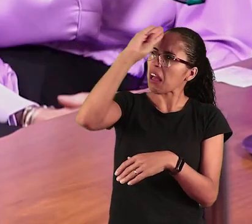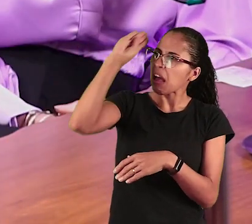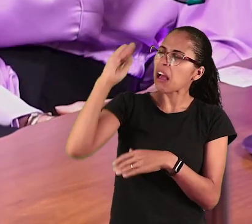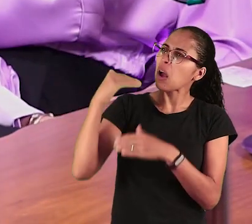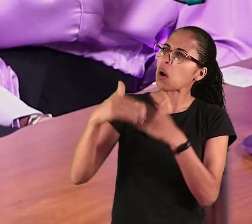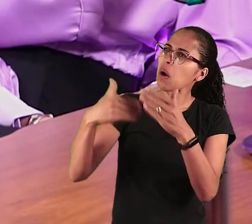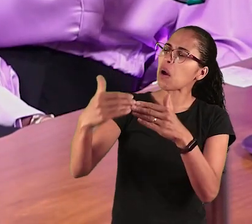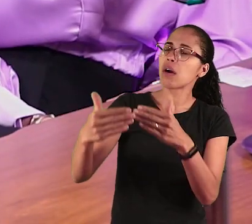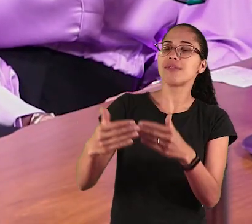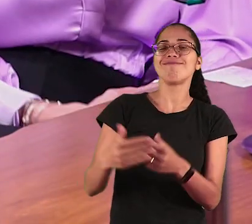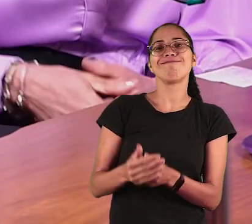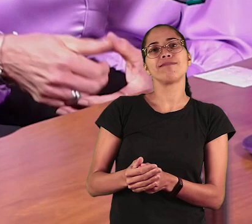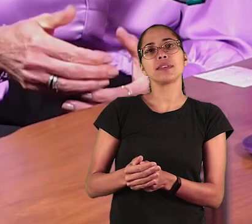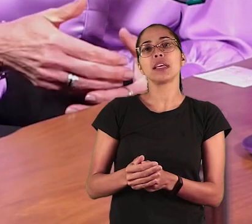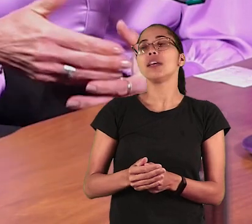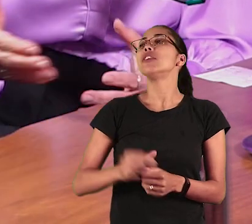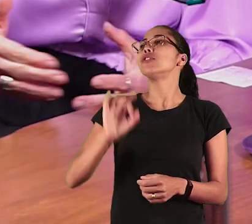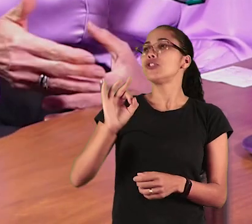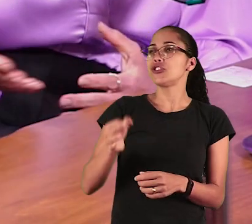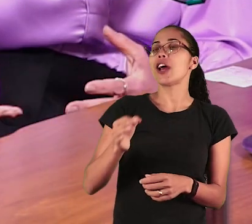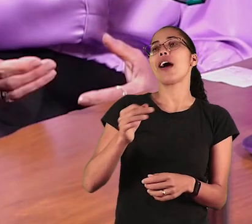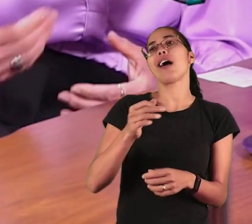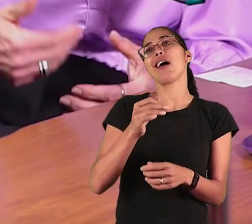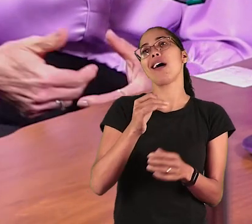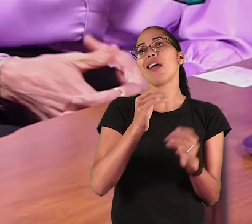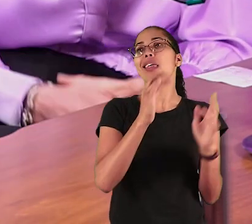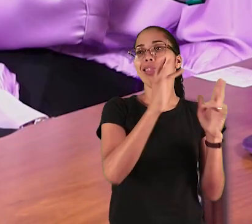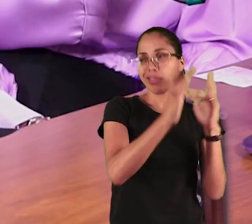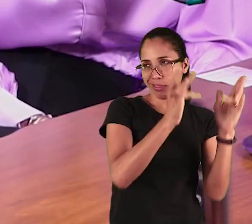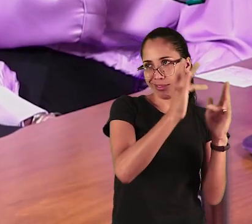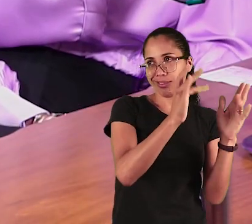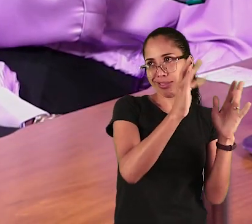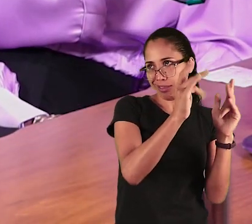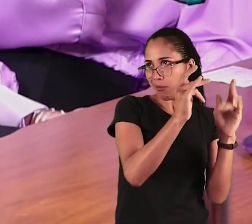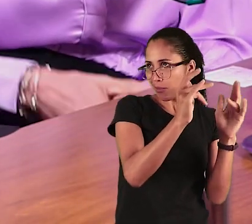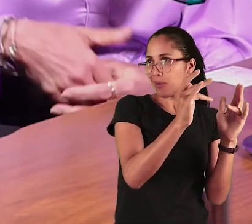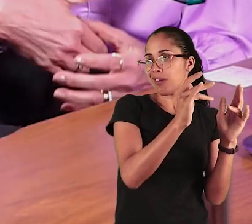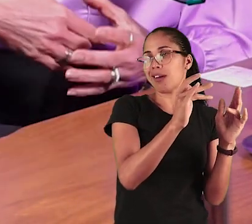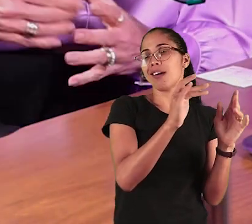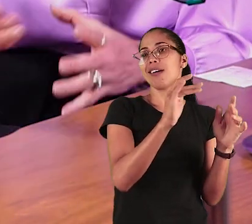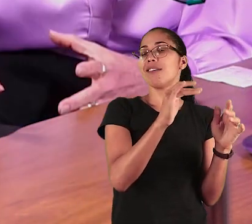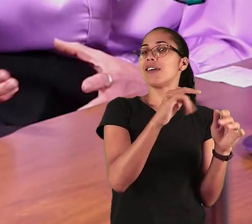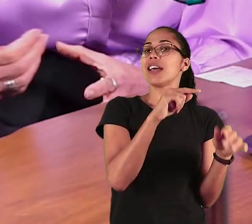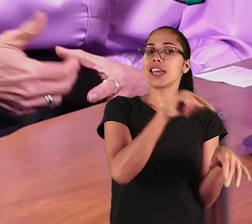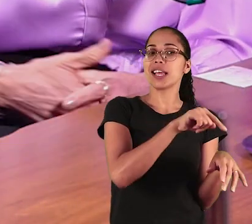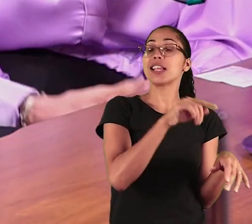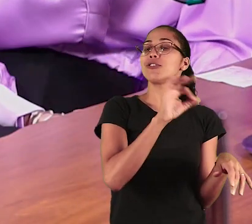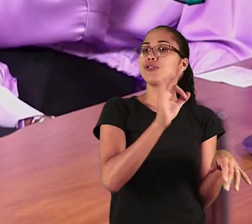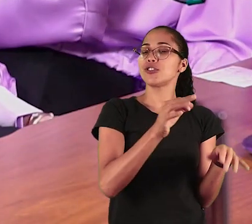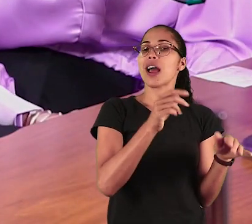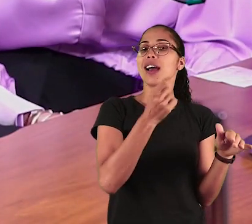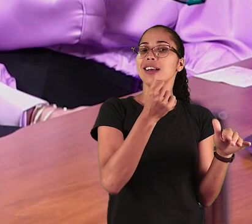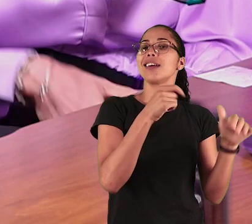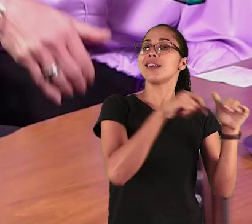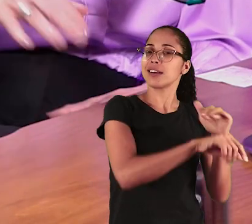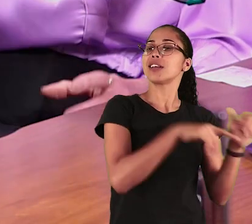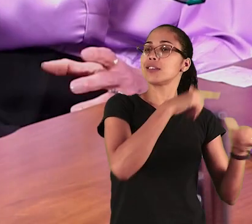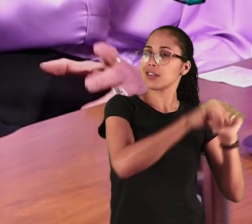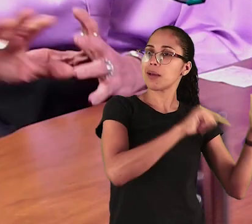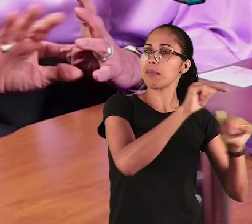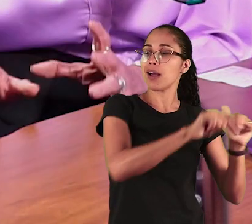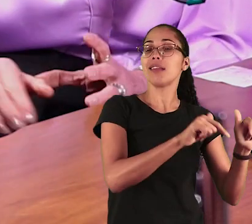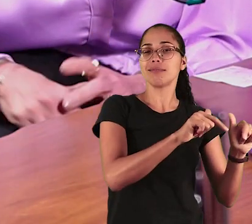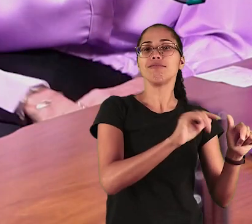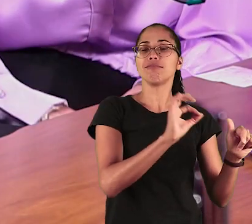nessa vida acadêmica nessa ocasião eu já namorava o meu marido e ele já tinha entrado para o mercado financeiro ele